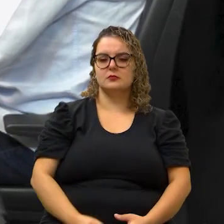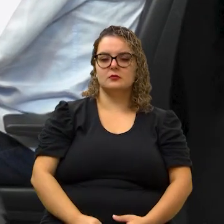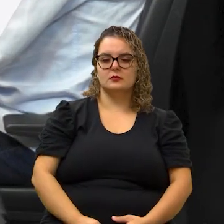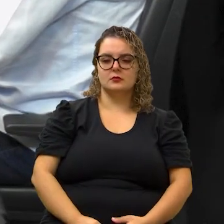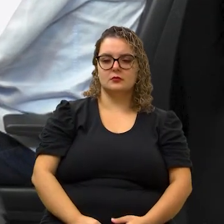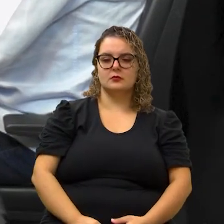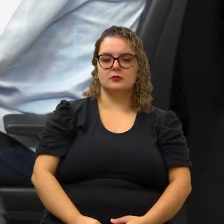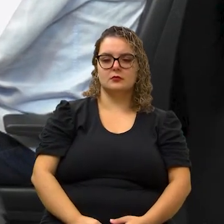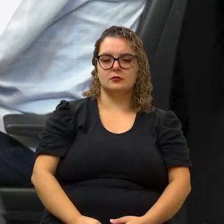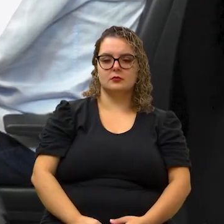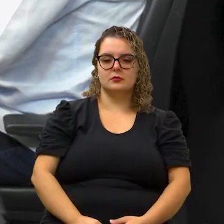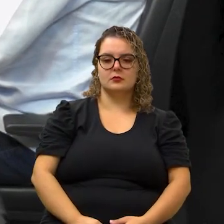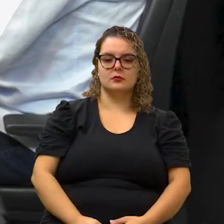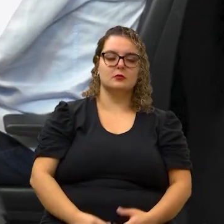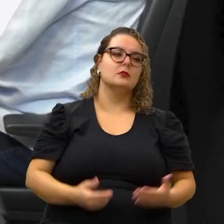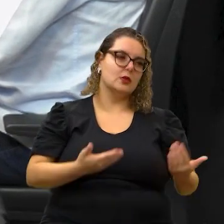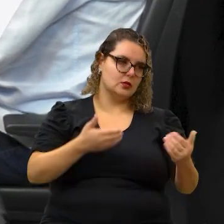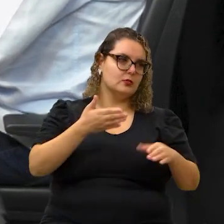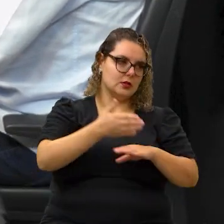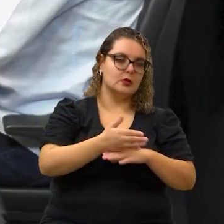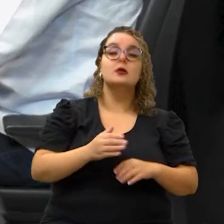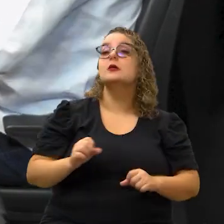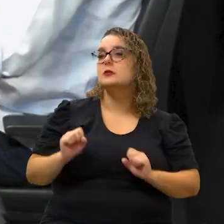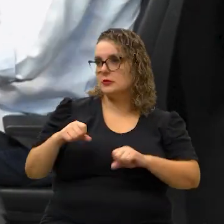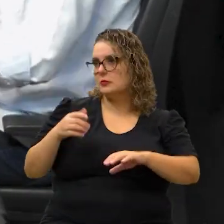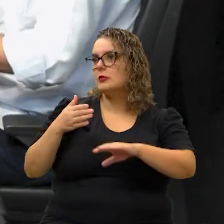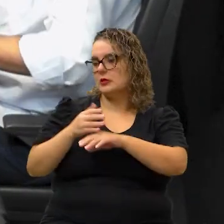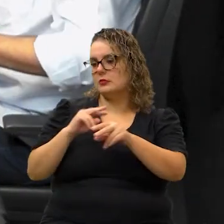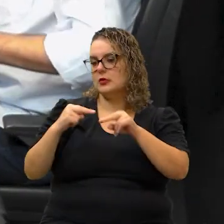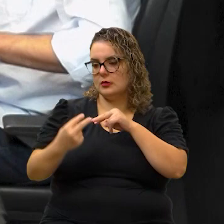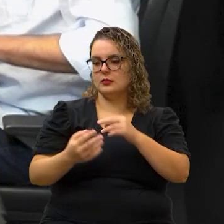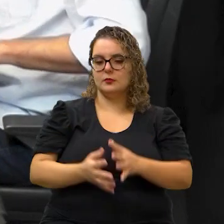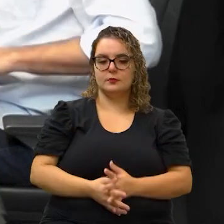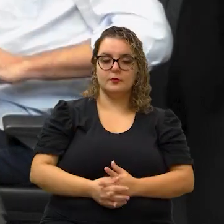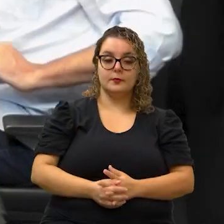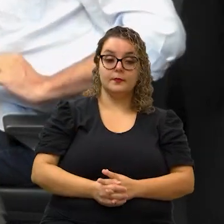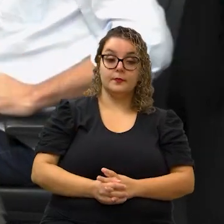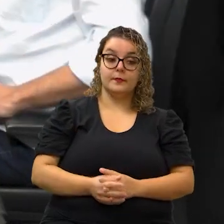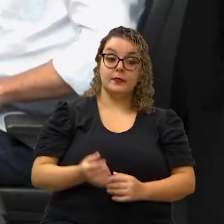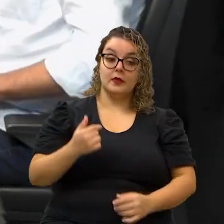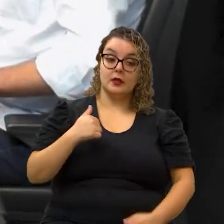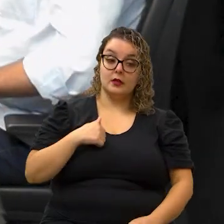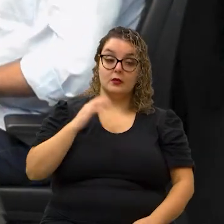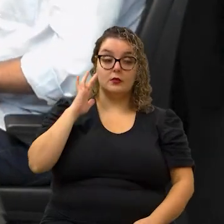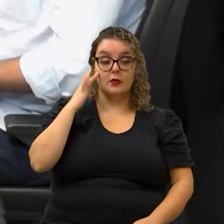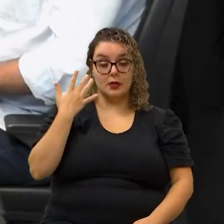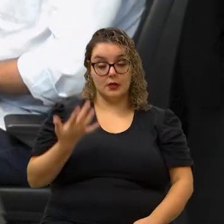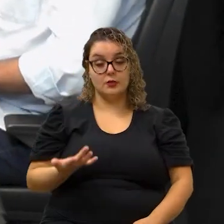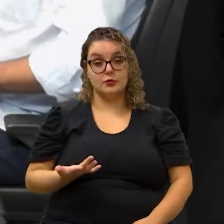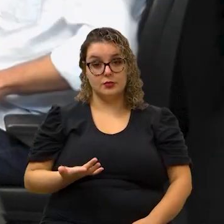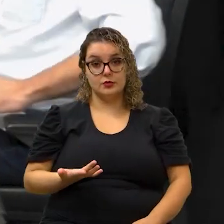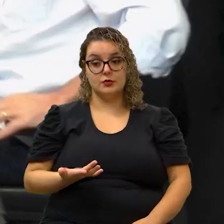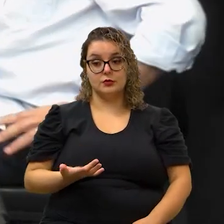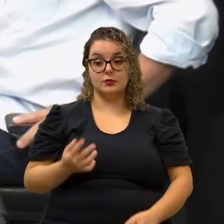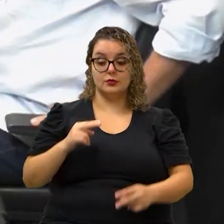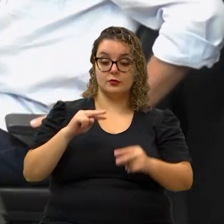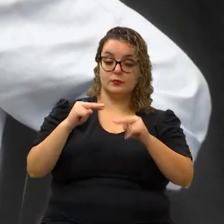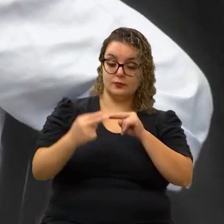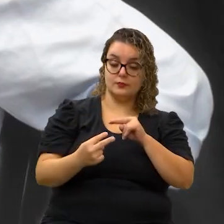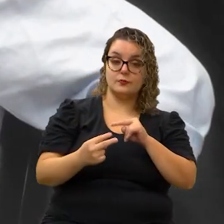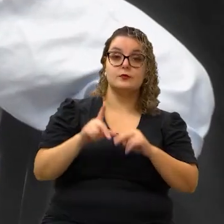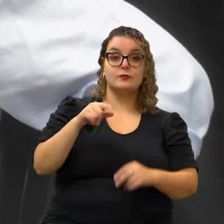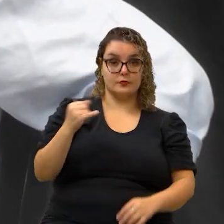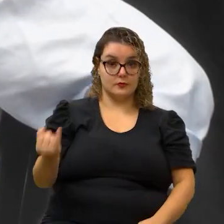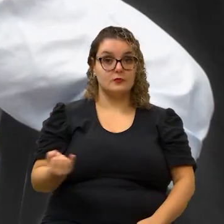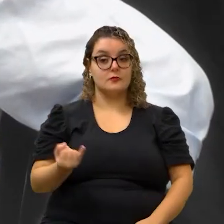Sim. Mas ele participa... Ele participa virtualmente. Sim. Eu sou daqueles que eu acho que